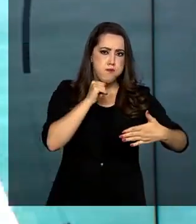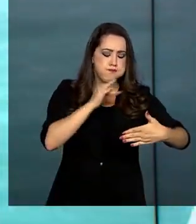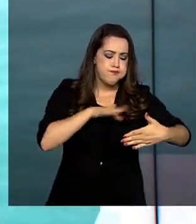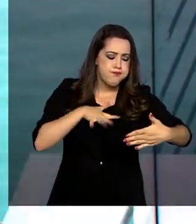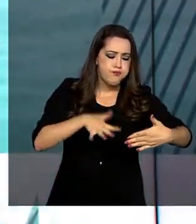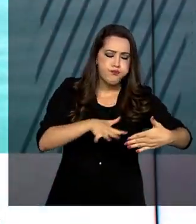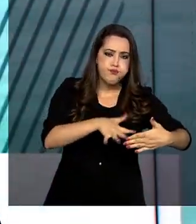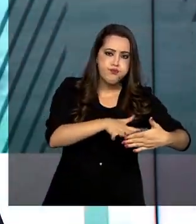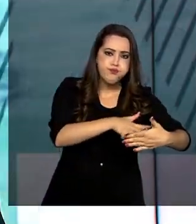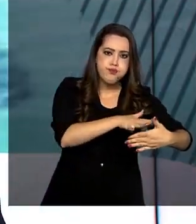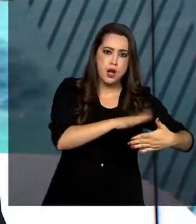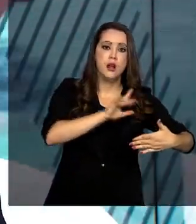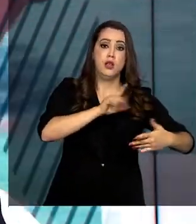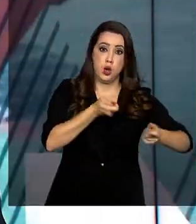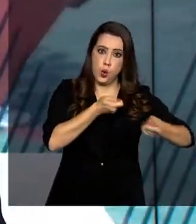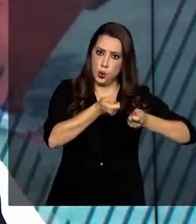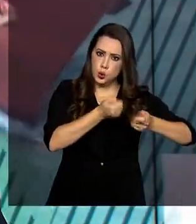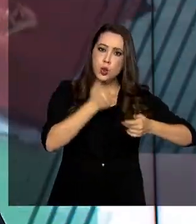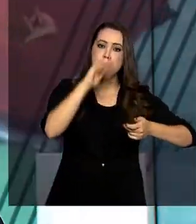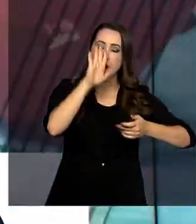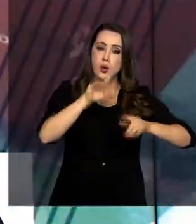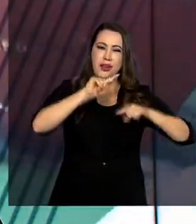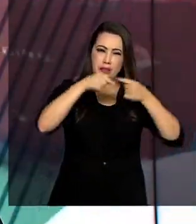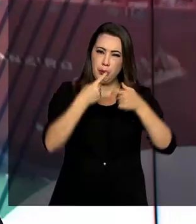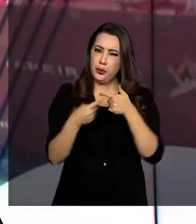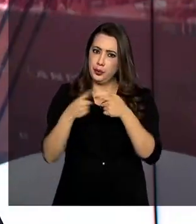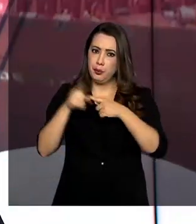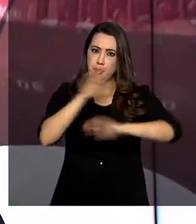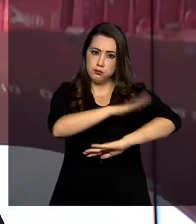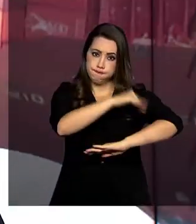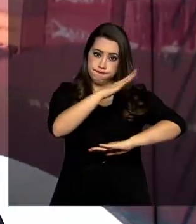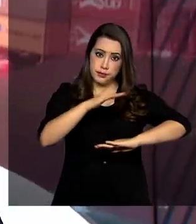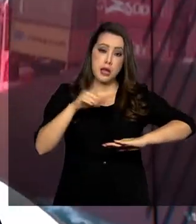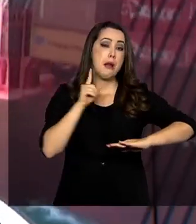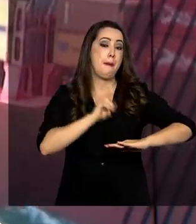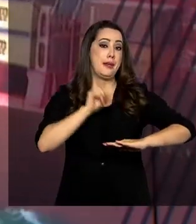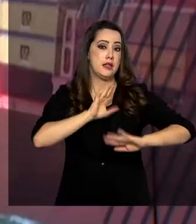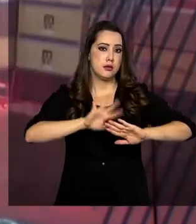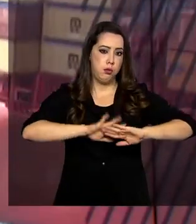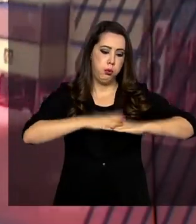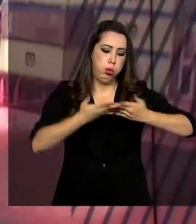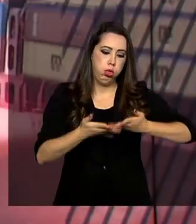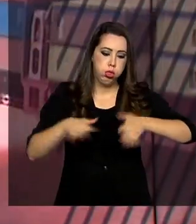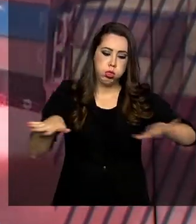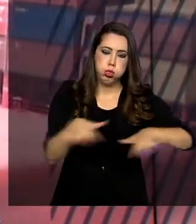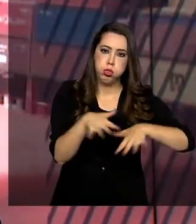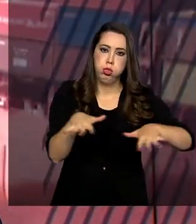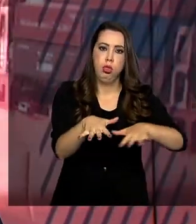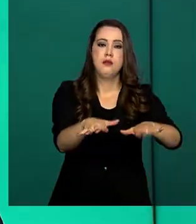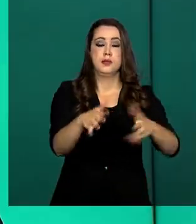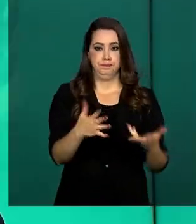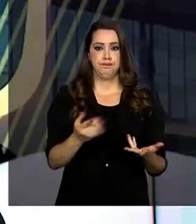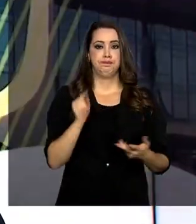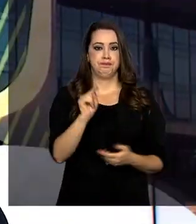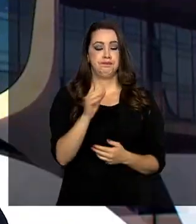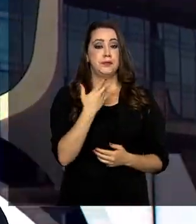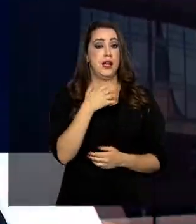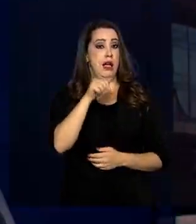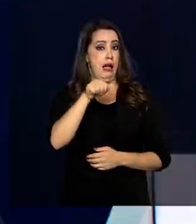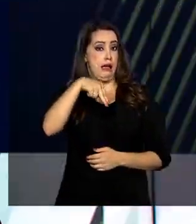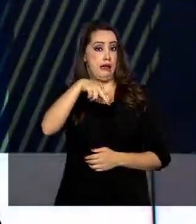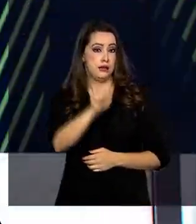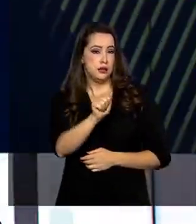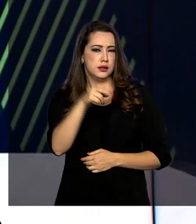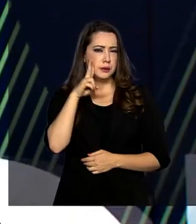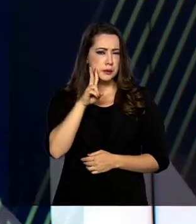rígidas depois do acidente de Brumadinho, em Minas Gerais. A Agência Nacional de Águas, responsável por acompanhar mais de 20 mil